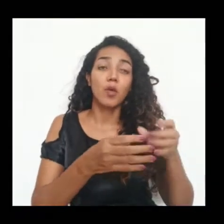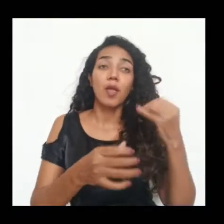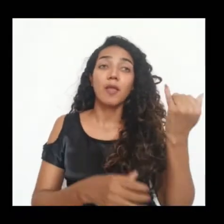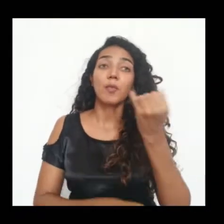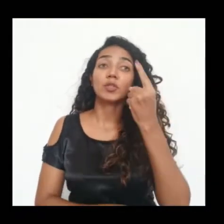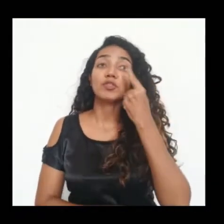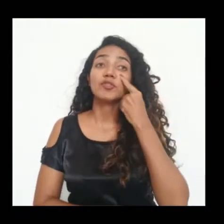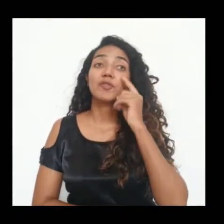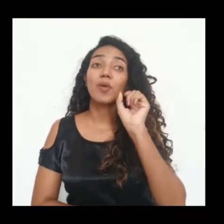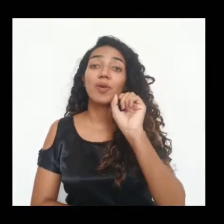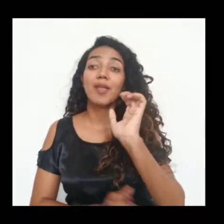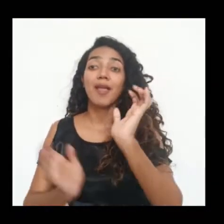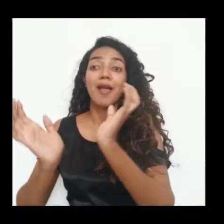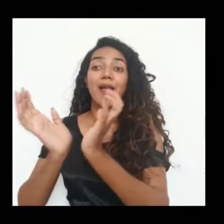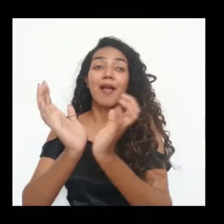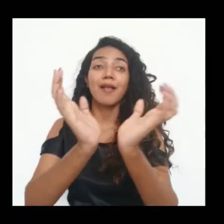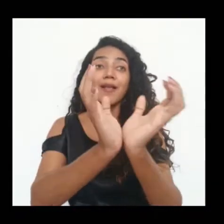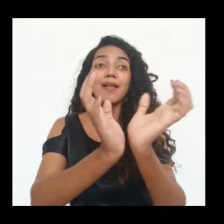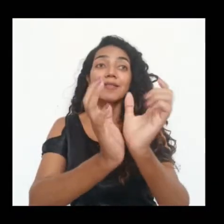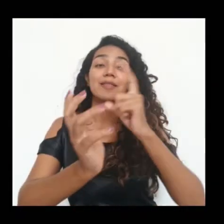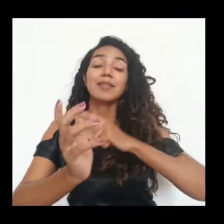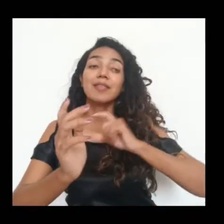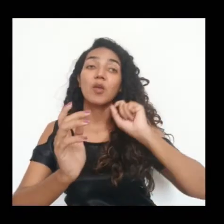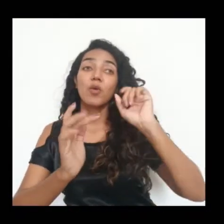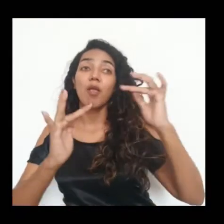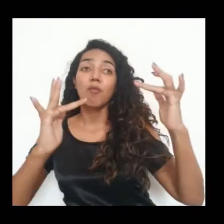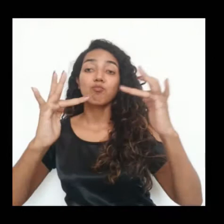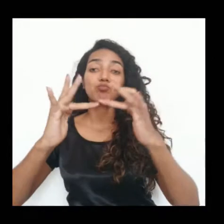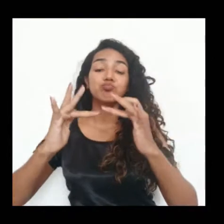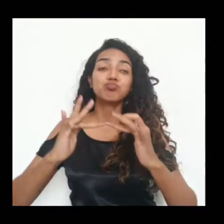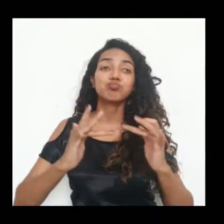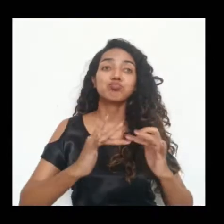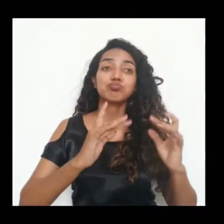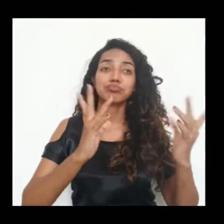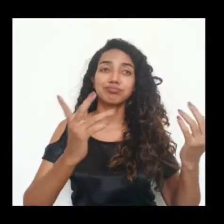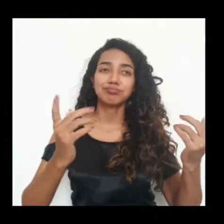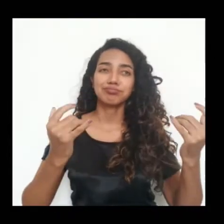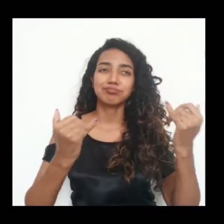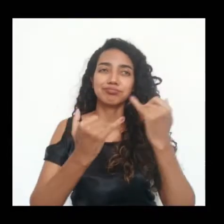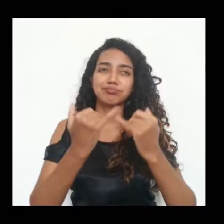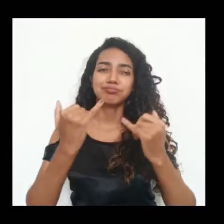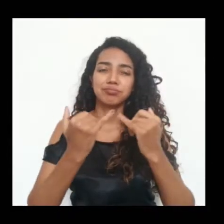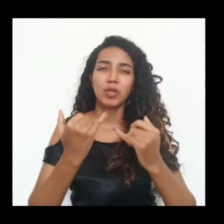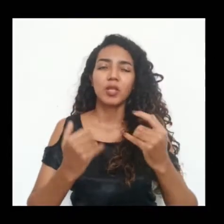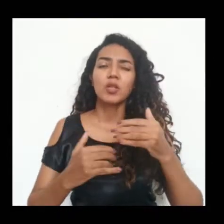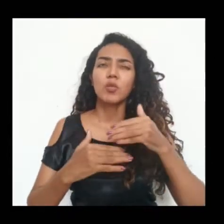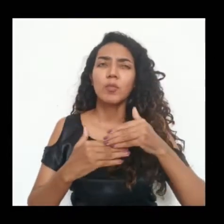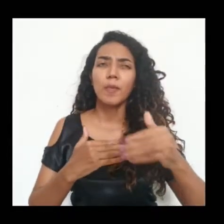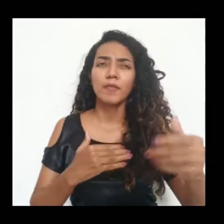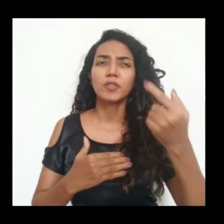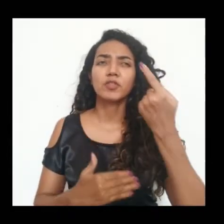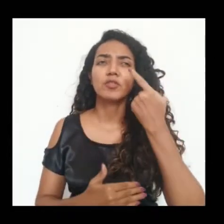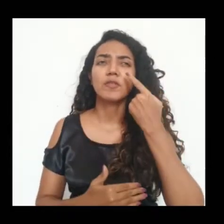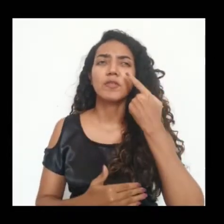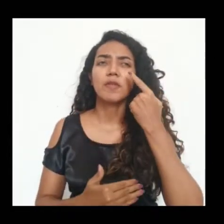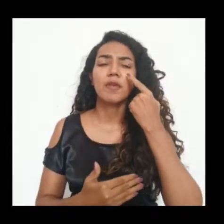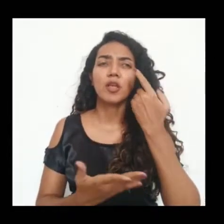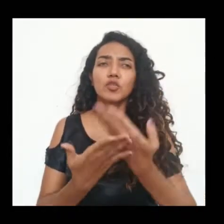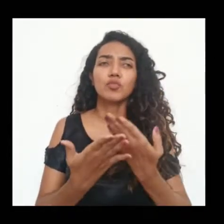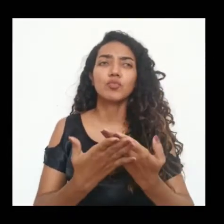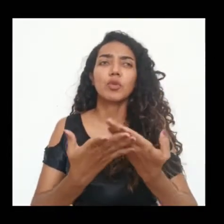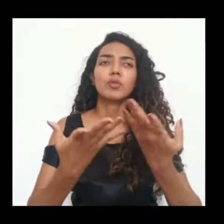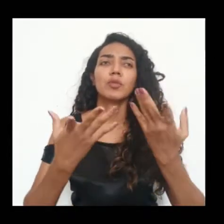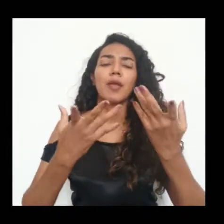com as outras. Quando a gente estiver estudando sobre a arquitetura da nossa aplicação, a arquitetura da nossa aplicação em